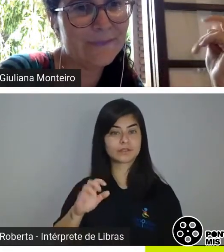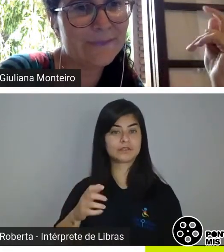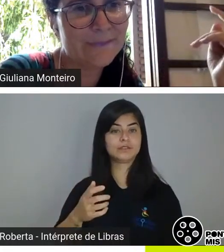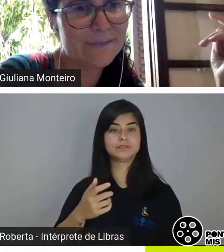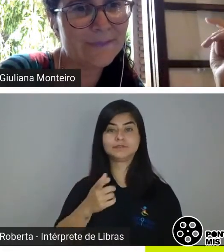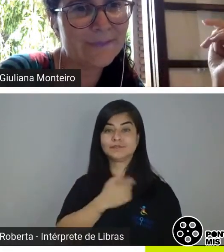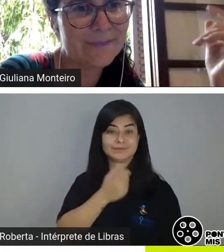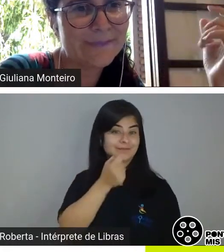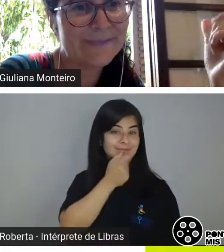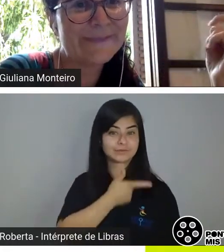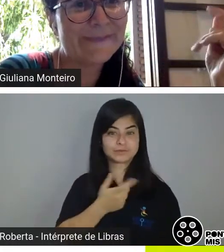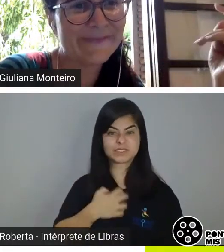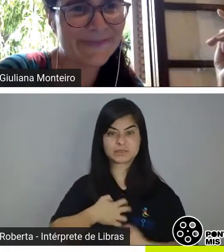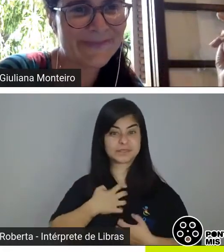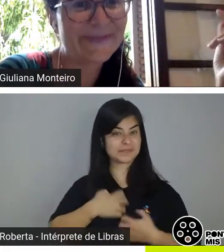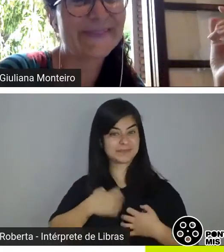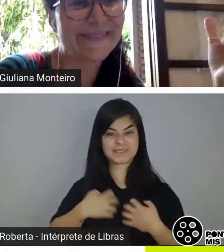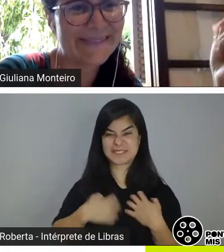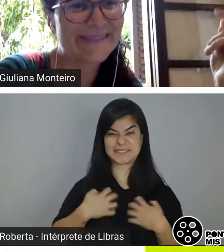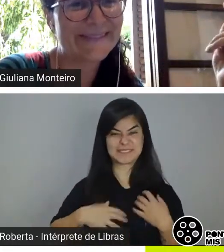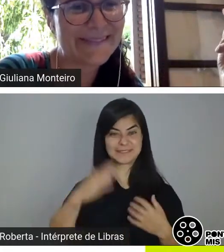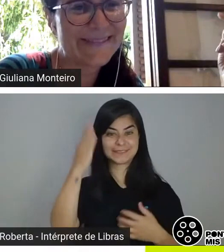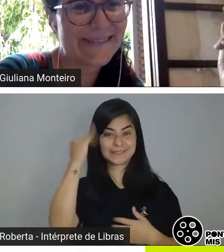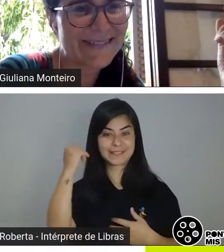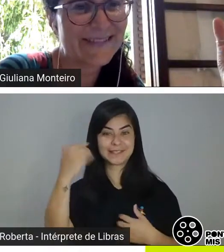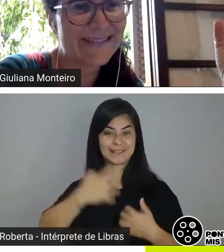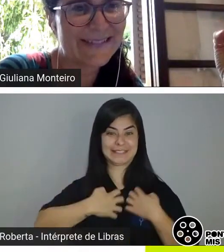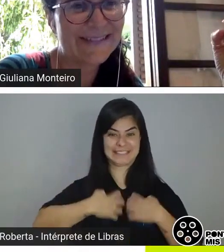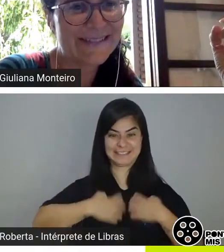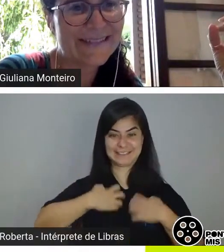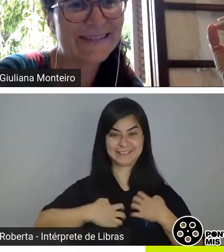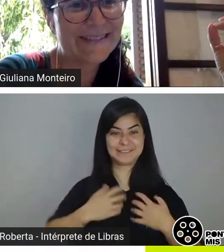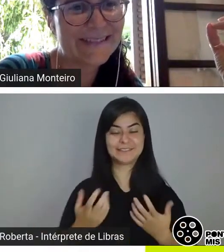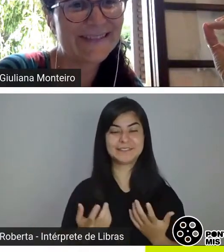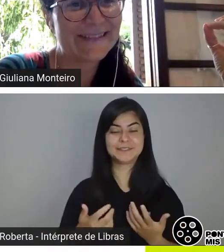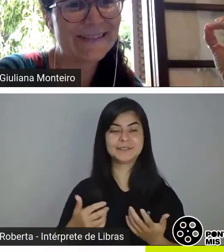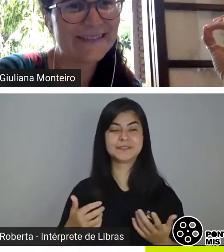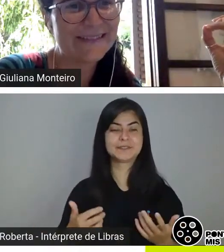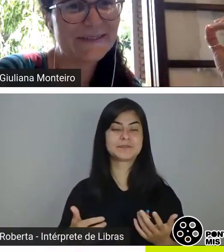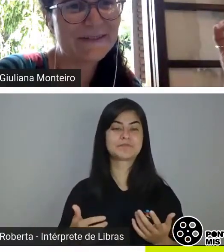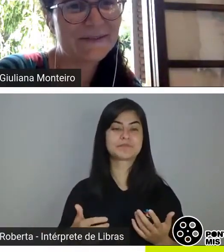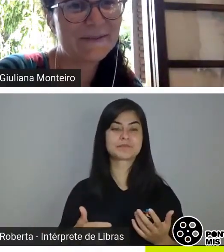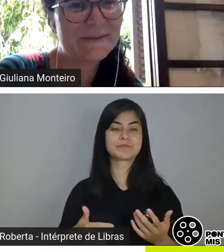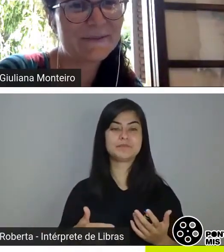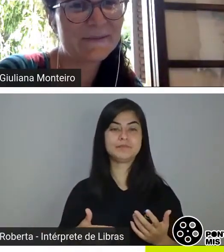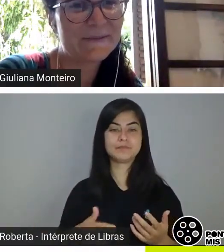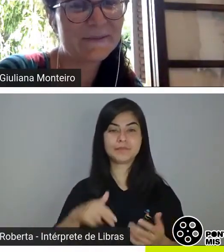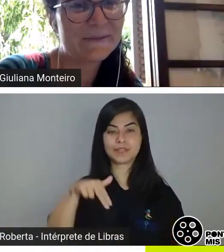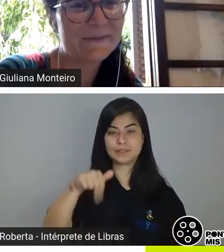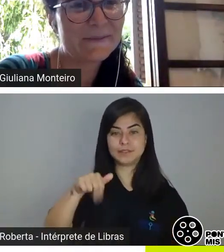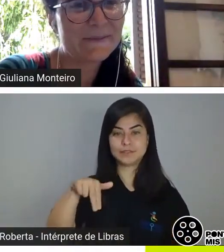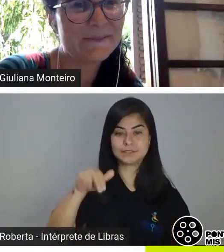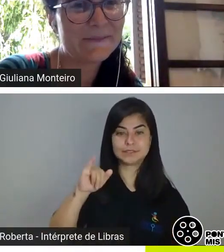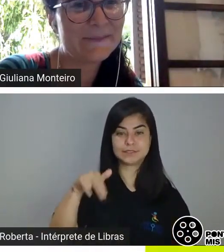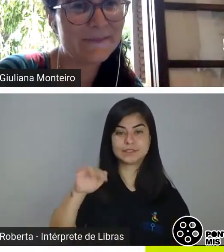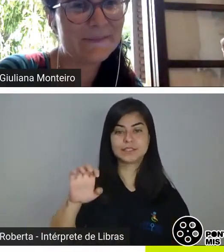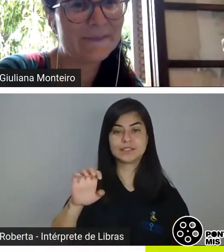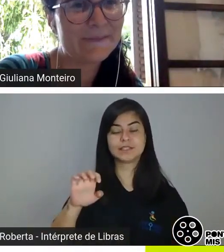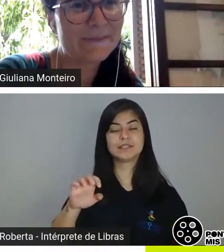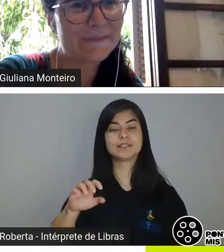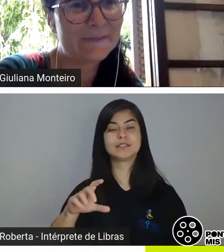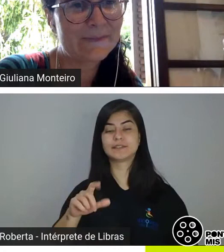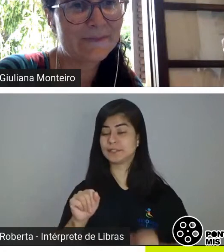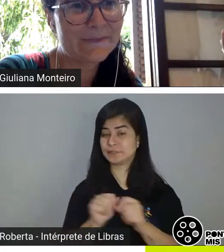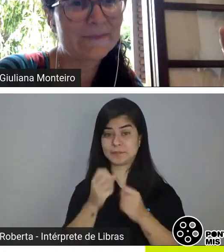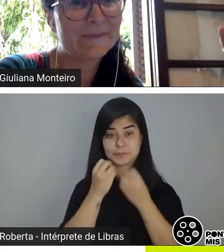um irritado, um sábio irritado, como a burrice do mundo. Né? Então, o Nanini faz aquilo muito bem, então